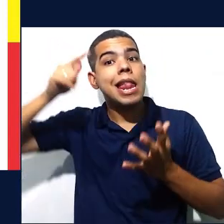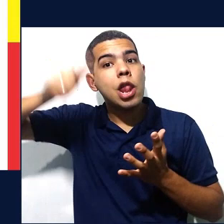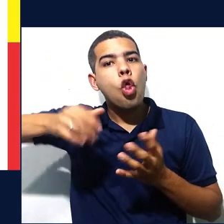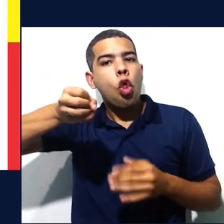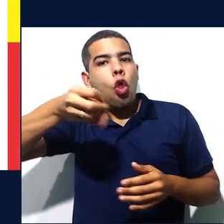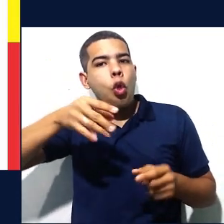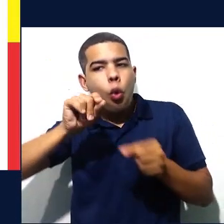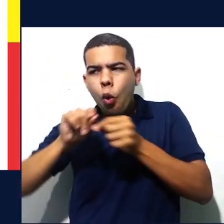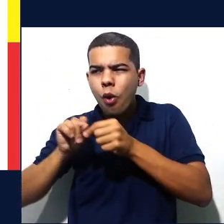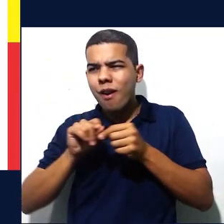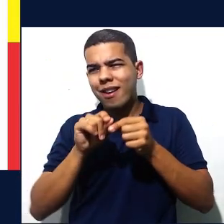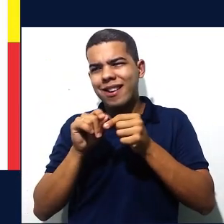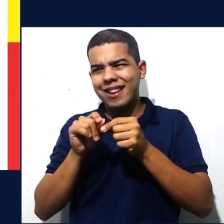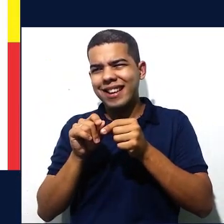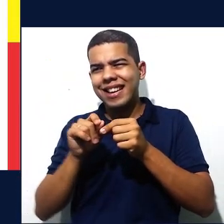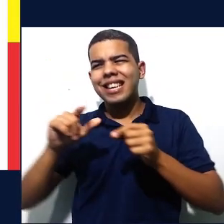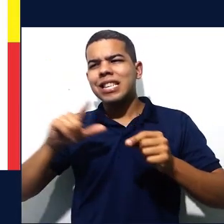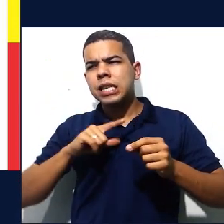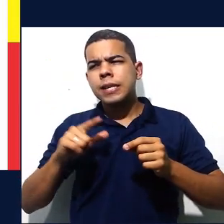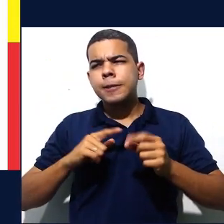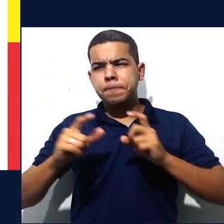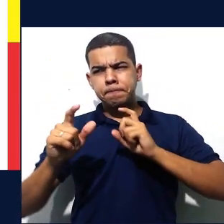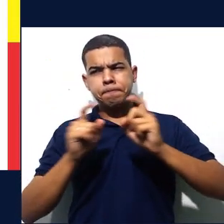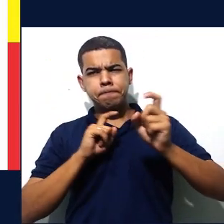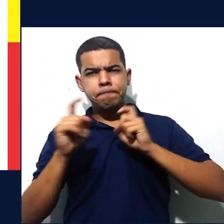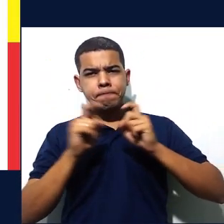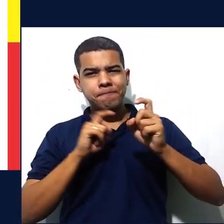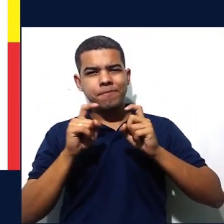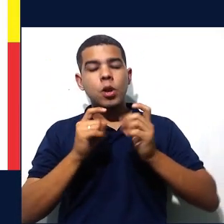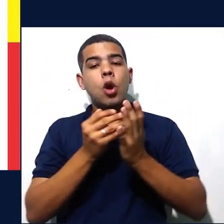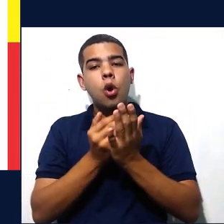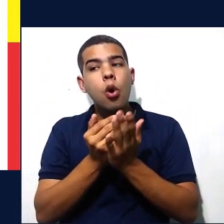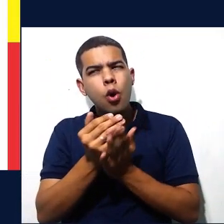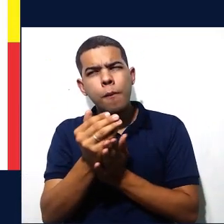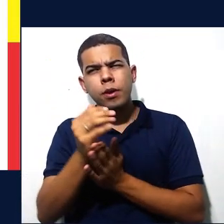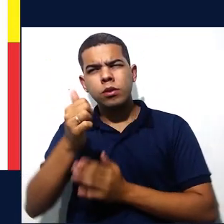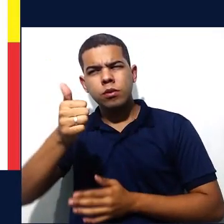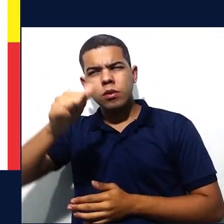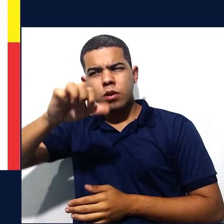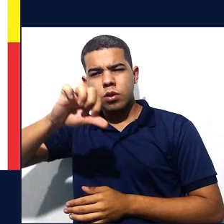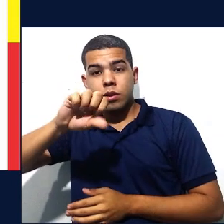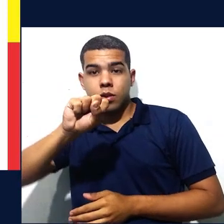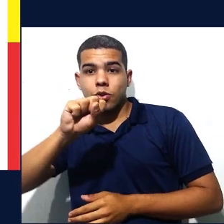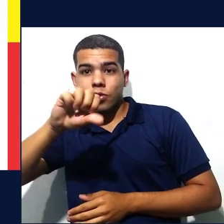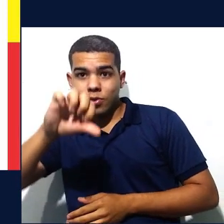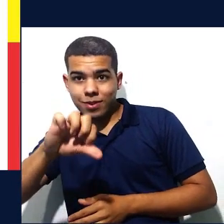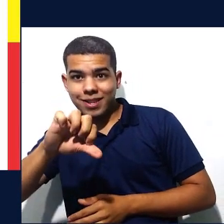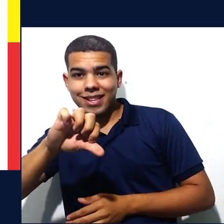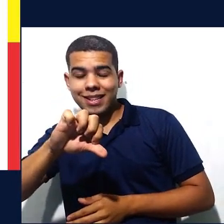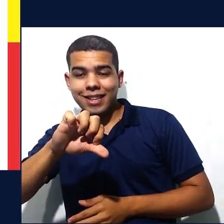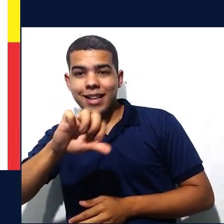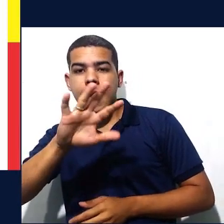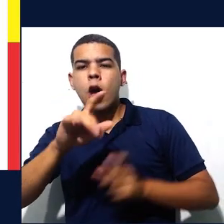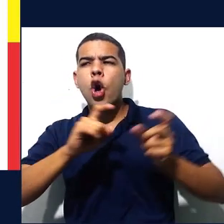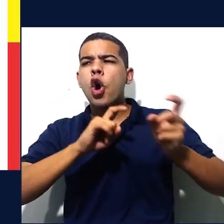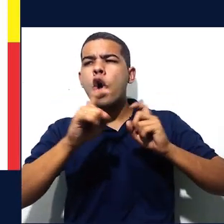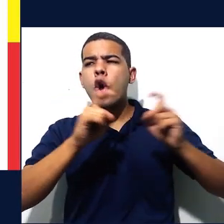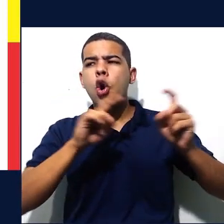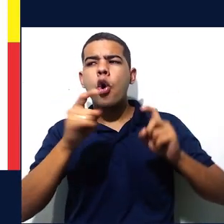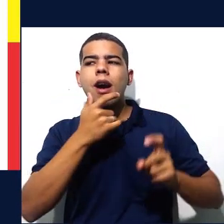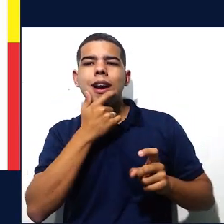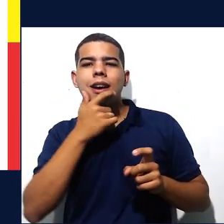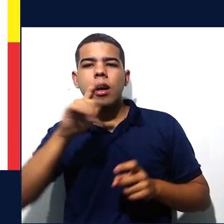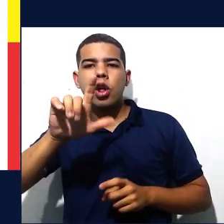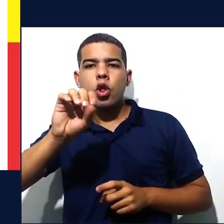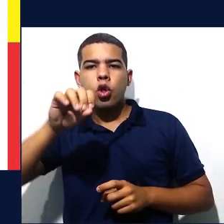em 1990, foi imposto a paragem total da produção de CFC até o